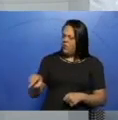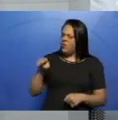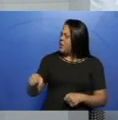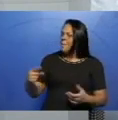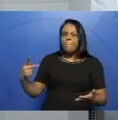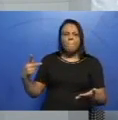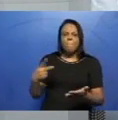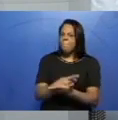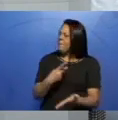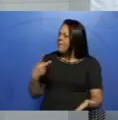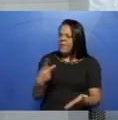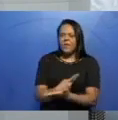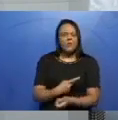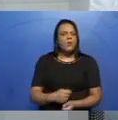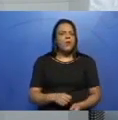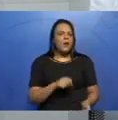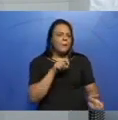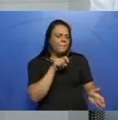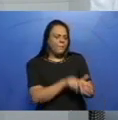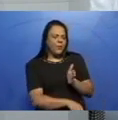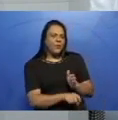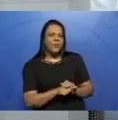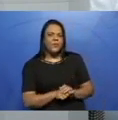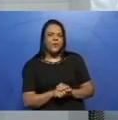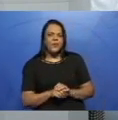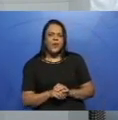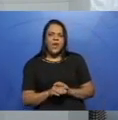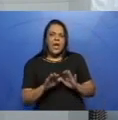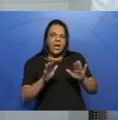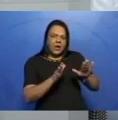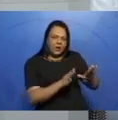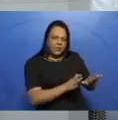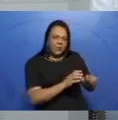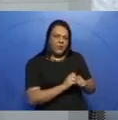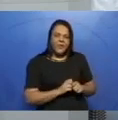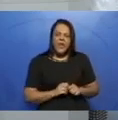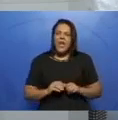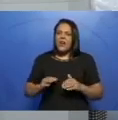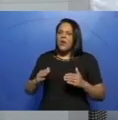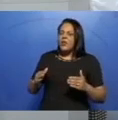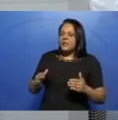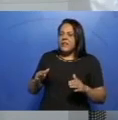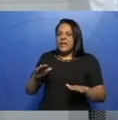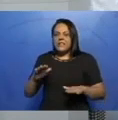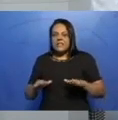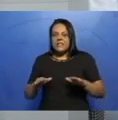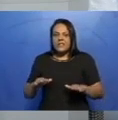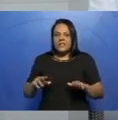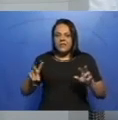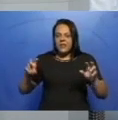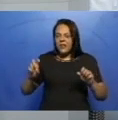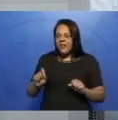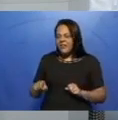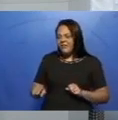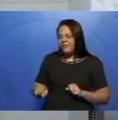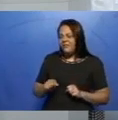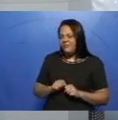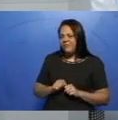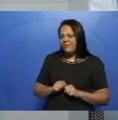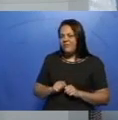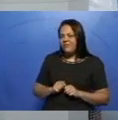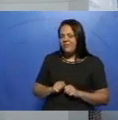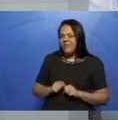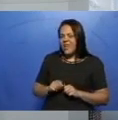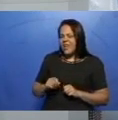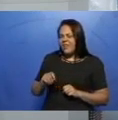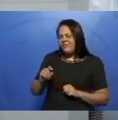digo, duvido que você erre essa questão, eu já estou dizendo, tenho certeza que você não errará, tenho certeza que